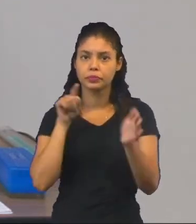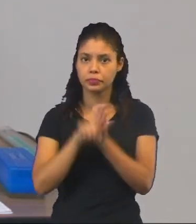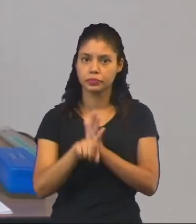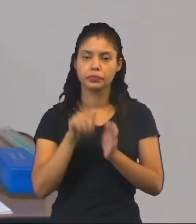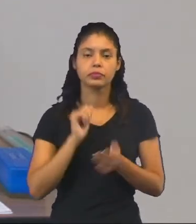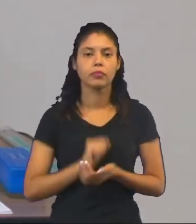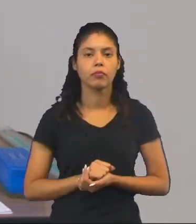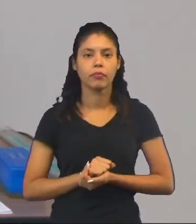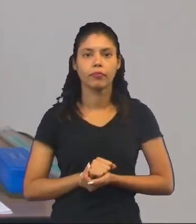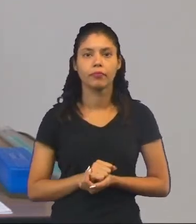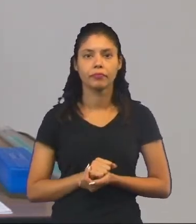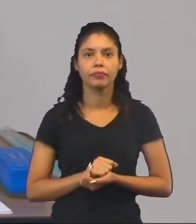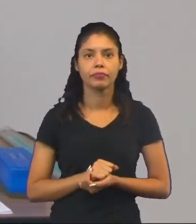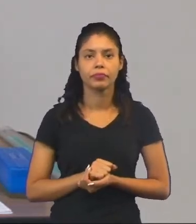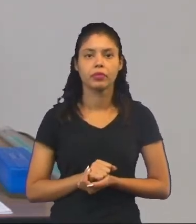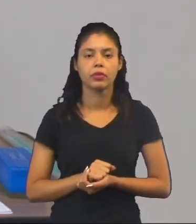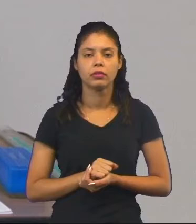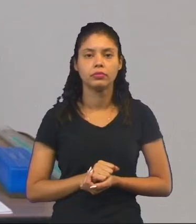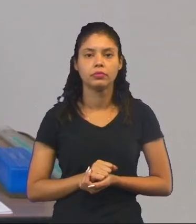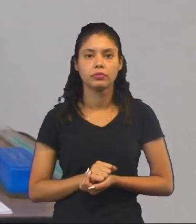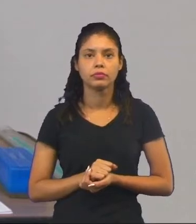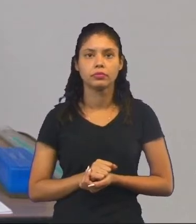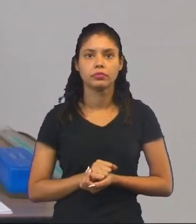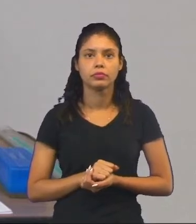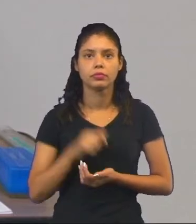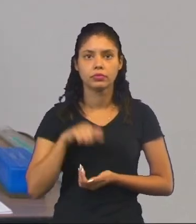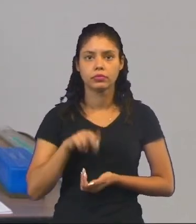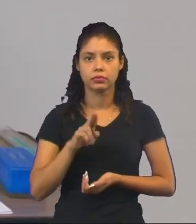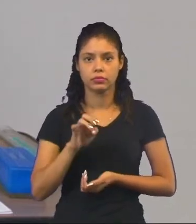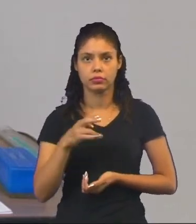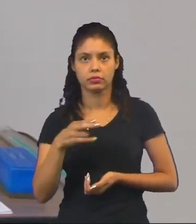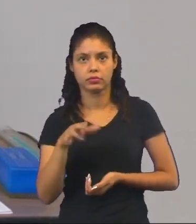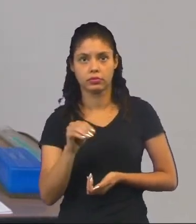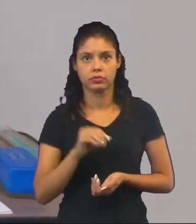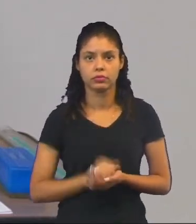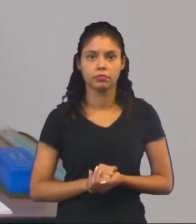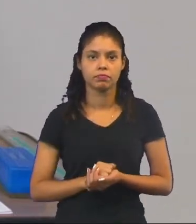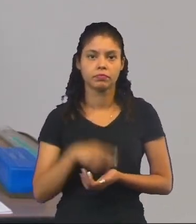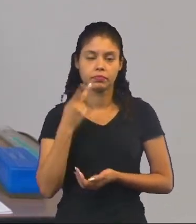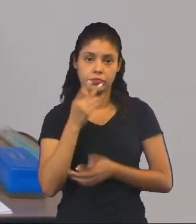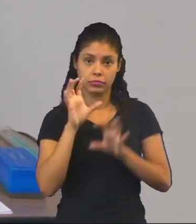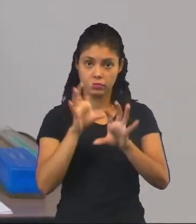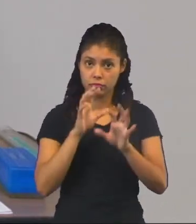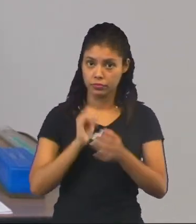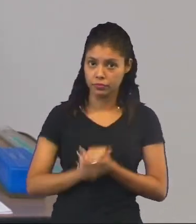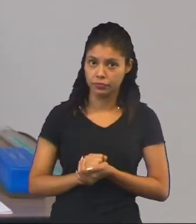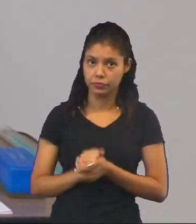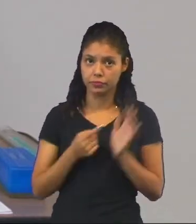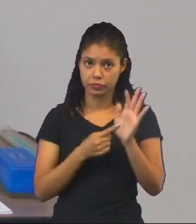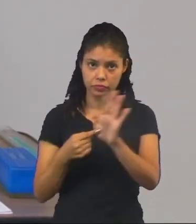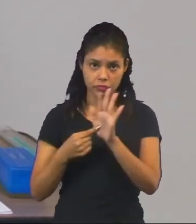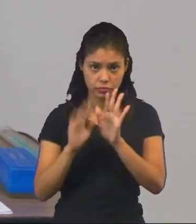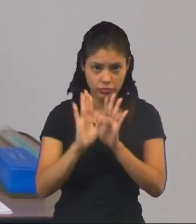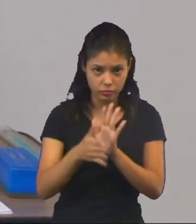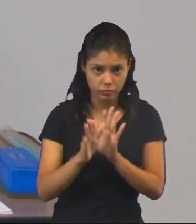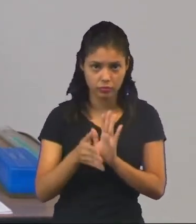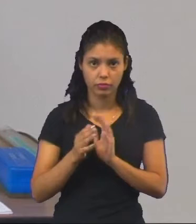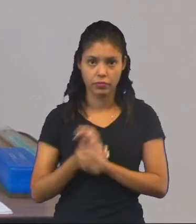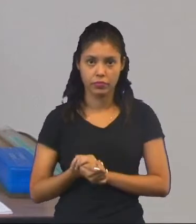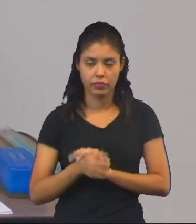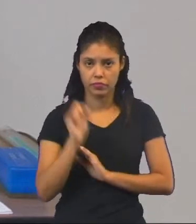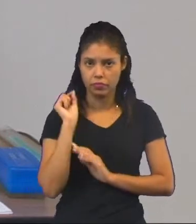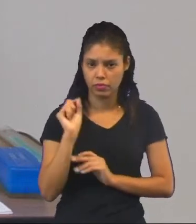ele vai fazer uma pergunta, né? Queixou-se, ele vai fazer lá uma queixa. Né? Indica já o